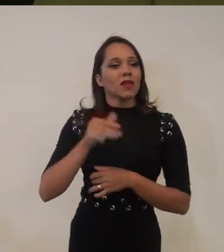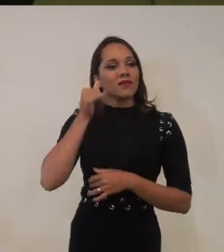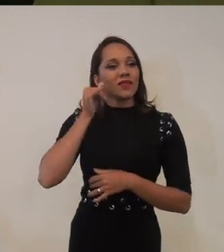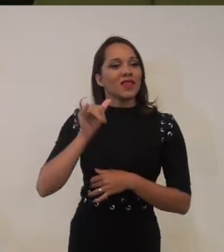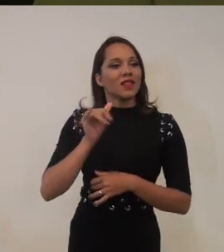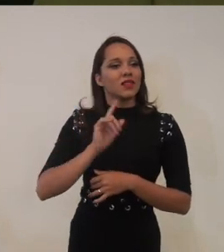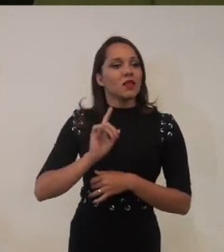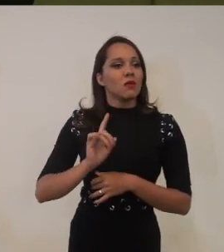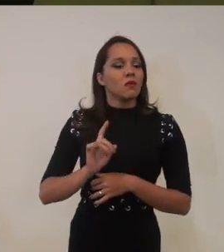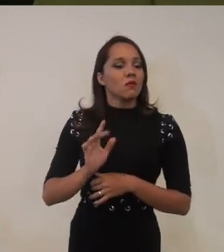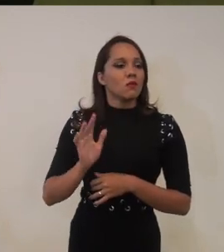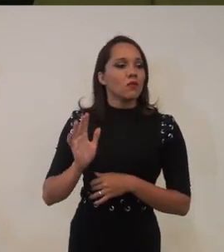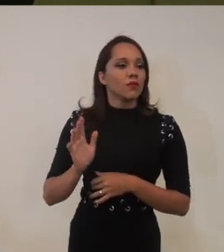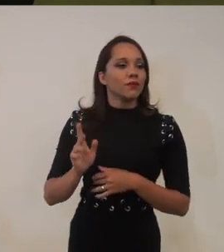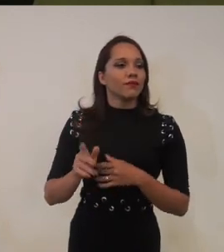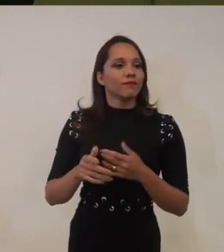também